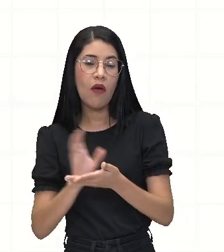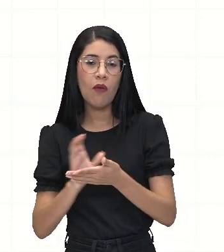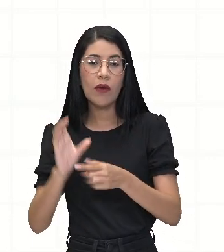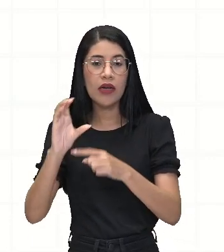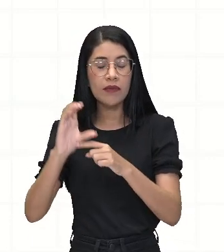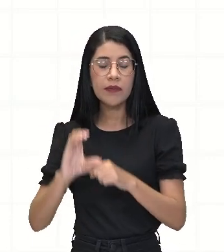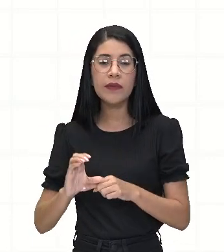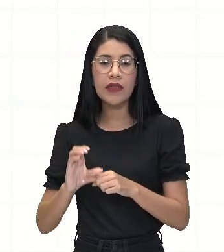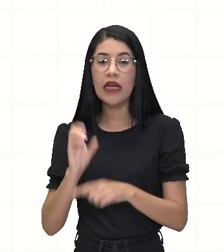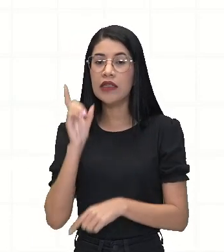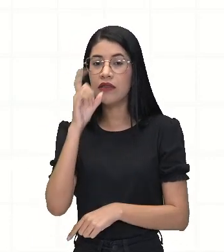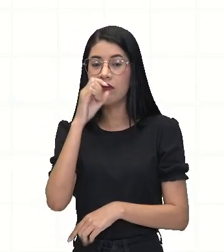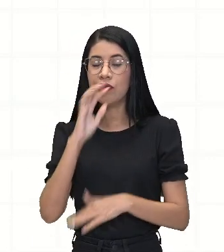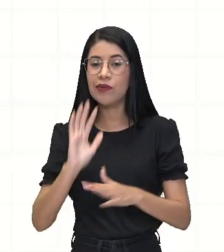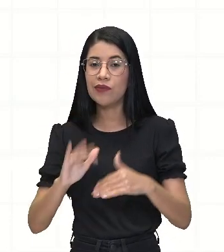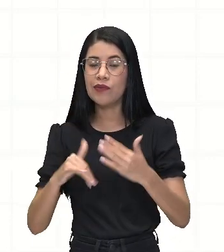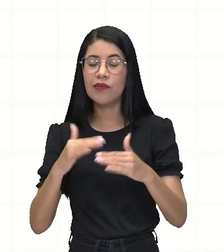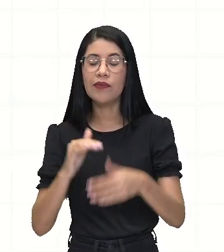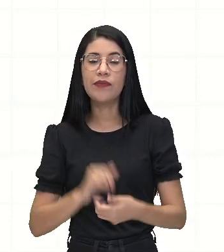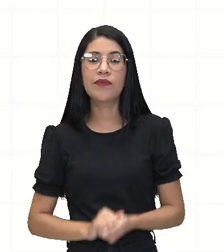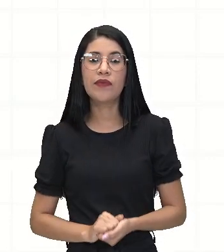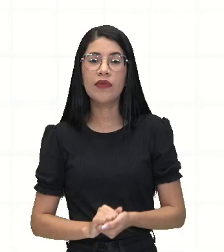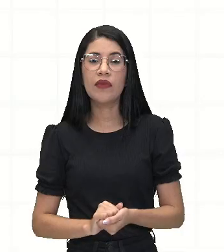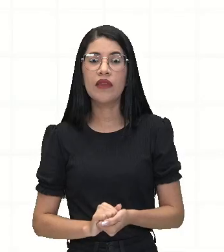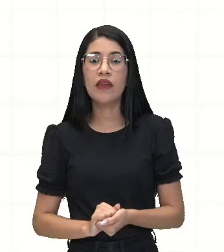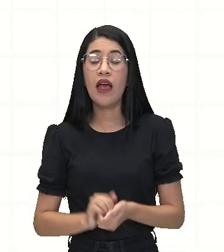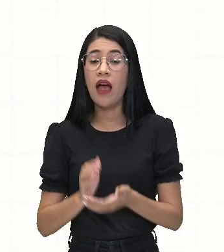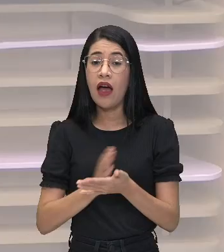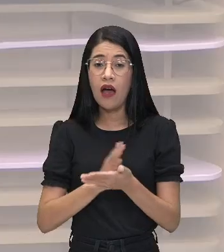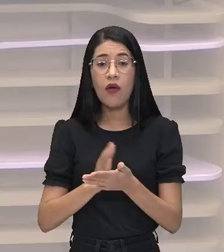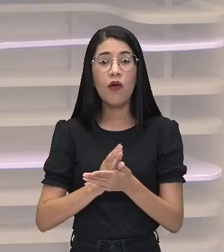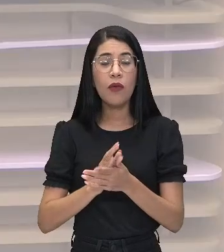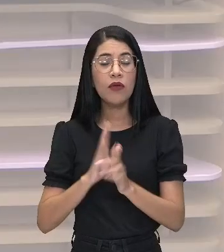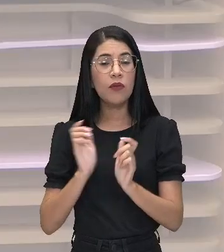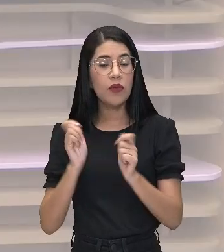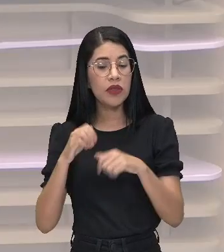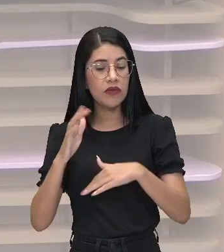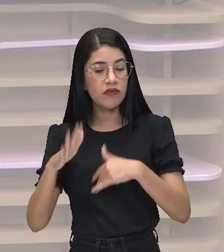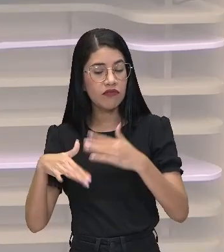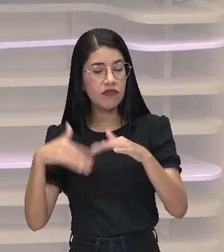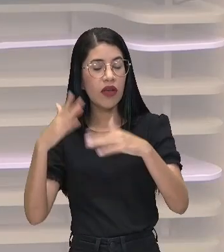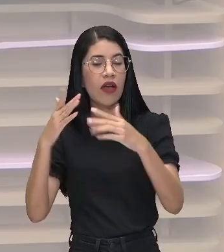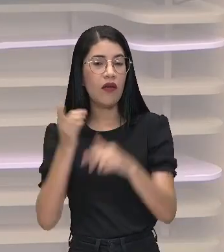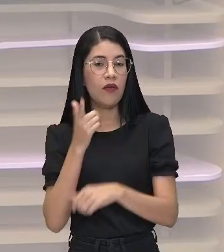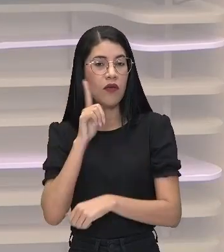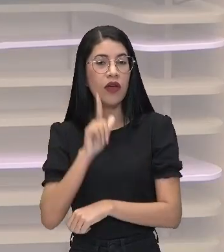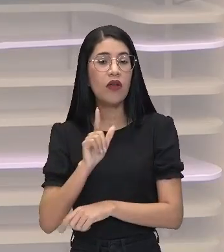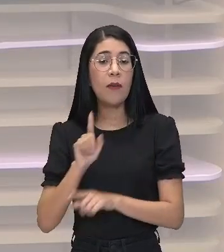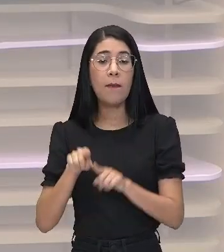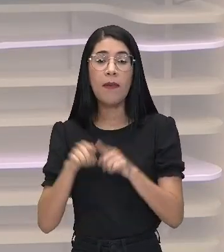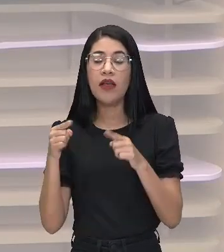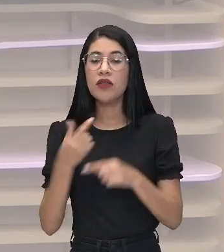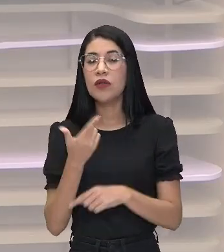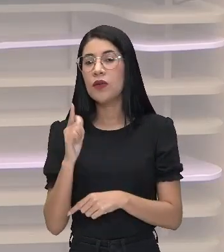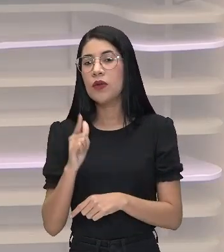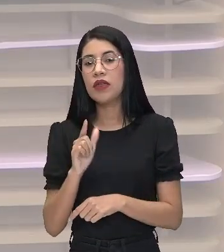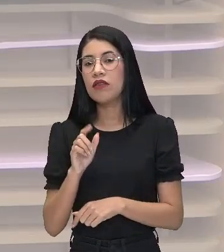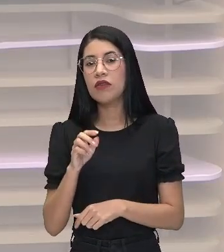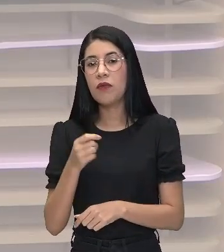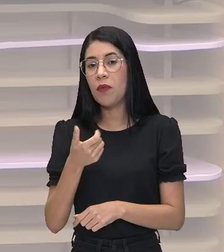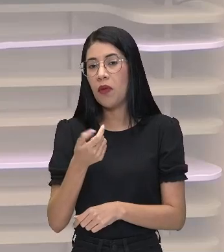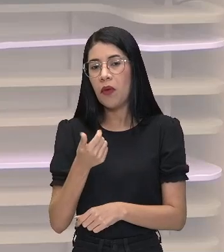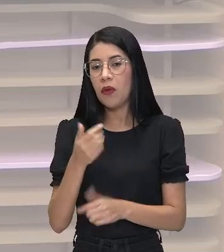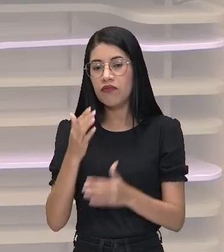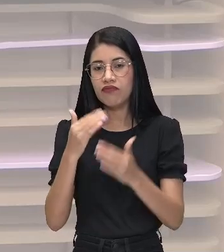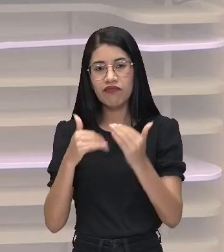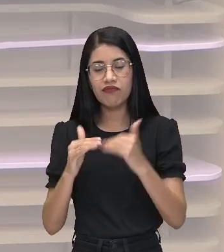O que aconteceu? Algumas capitanias se desenvolveram mais e outras capitanias não se desenvolveram tanto.